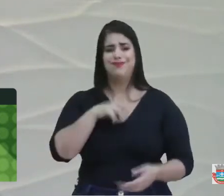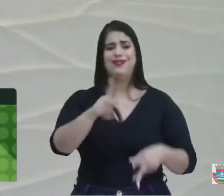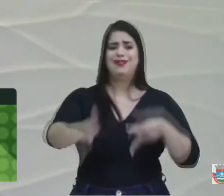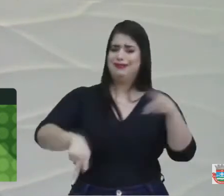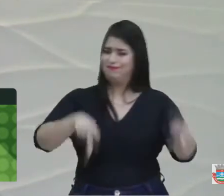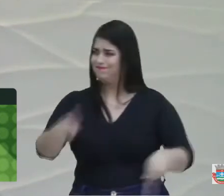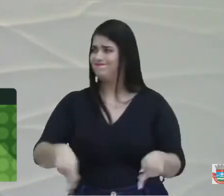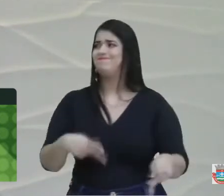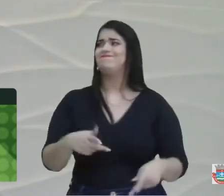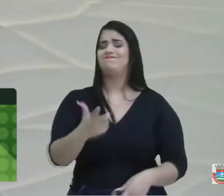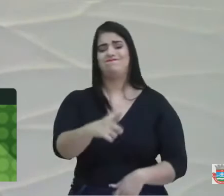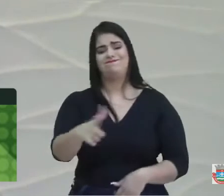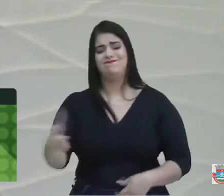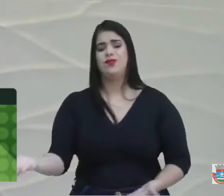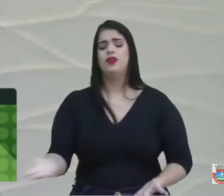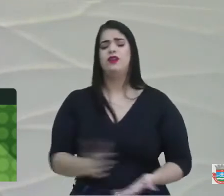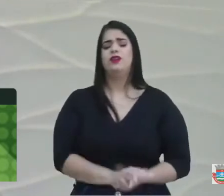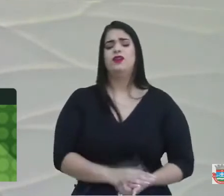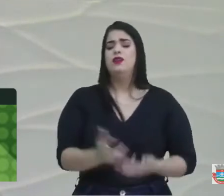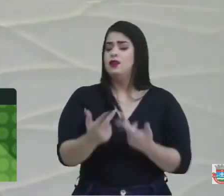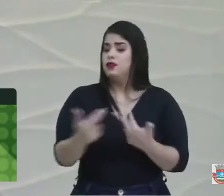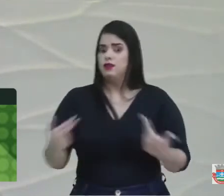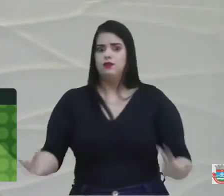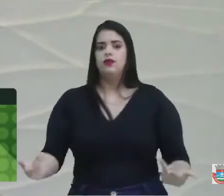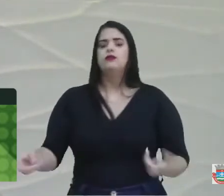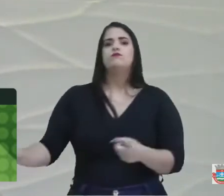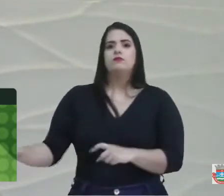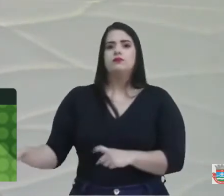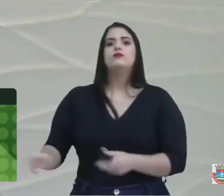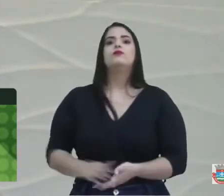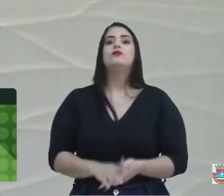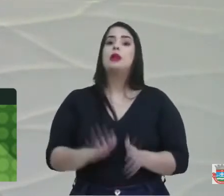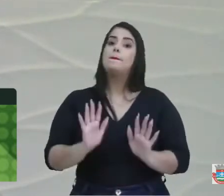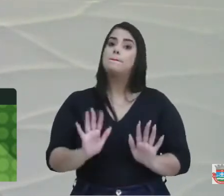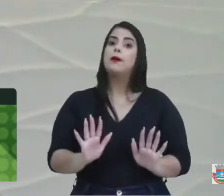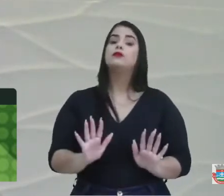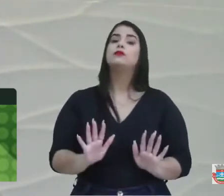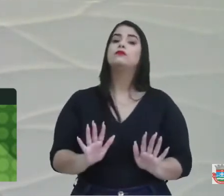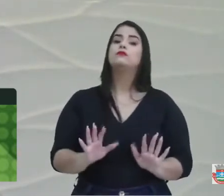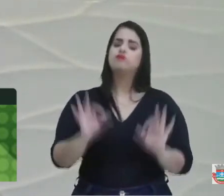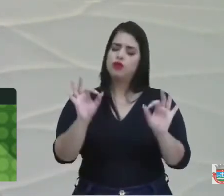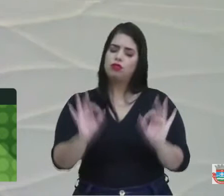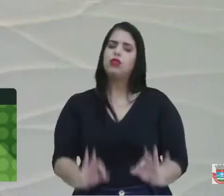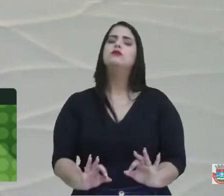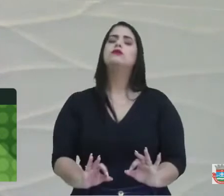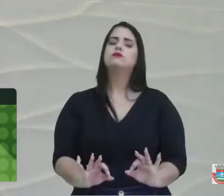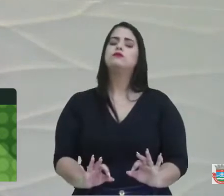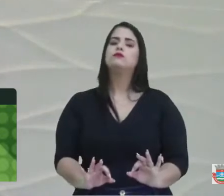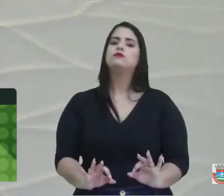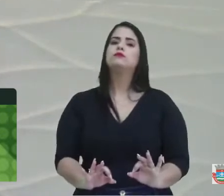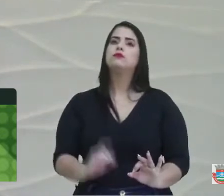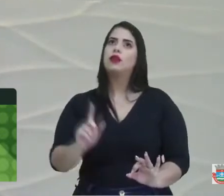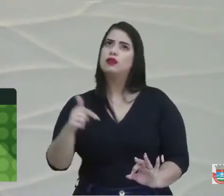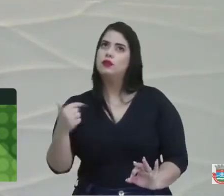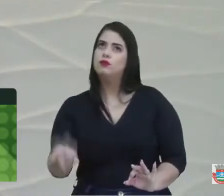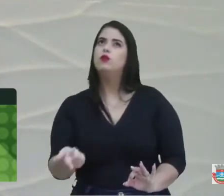que eu citei aqui, mas em todas as comunidades rurais. Mas tenho certeza, né, e depois dessas falas